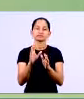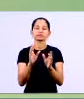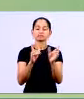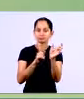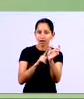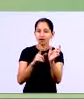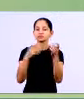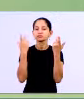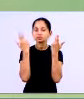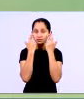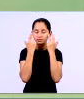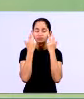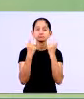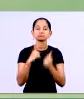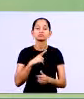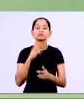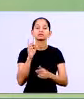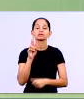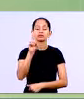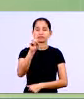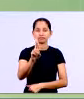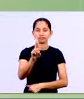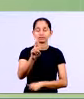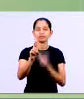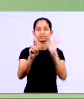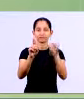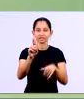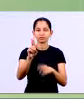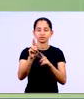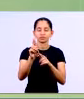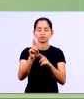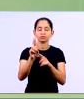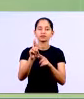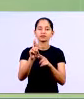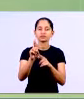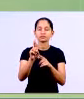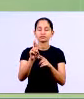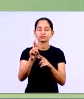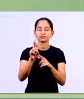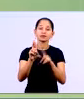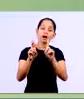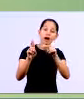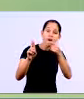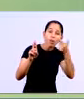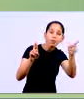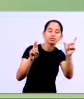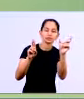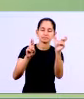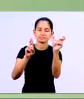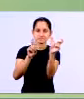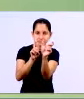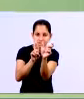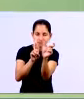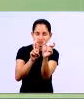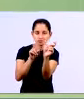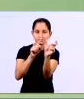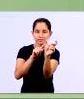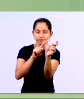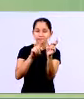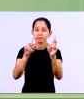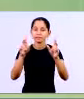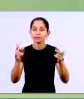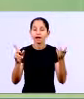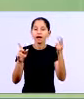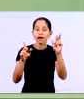Então, se o prefixo terminar com R, e a palavra seguinte iniciar com